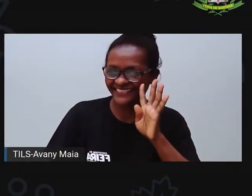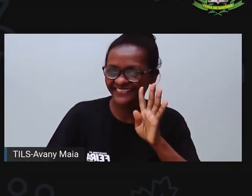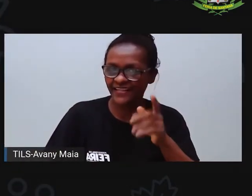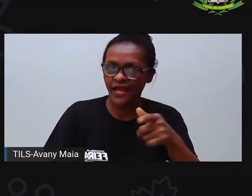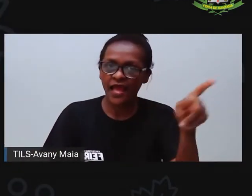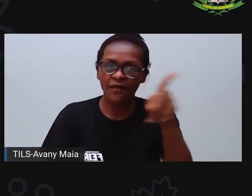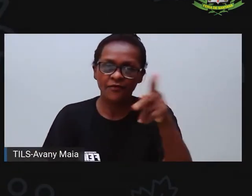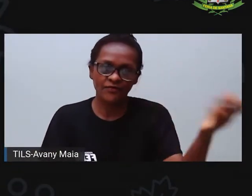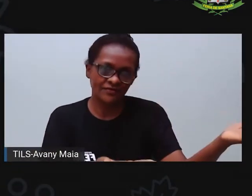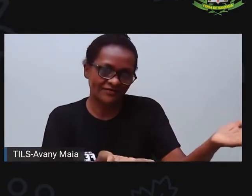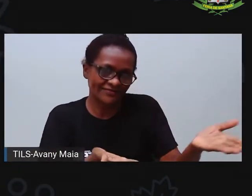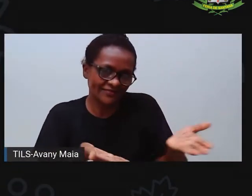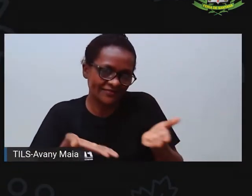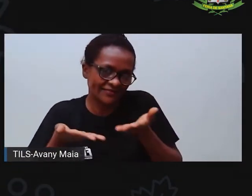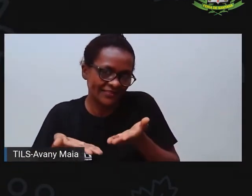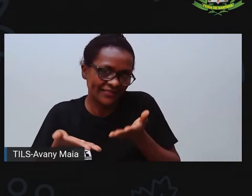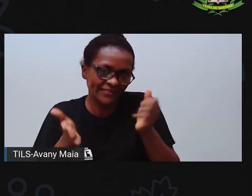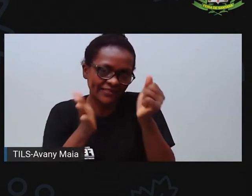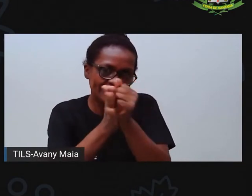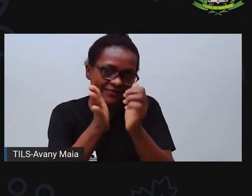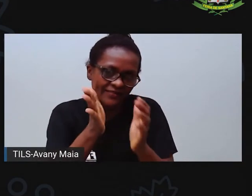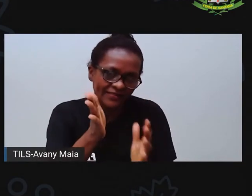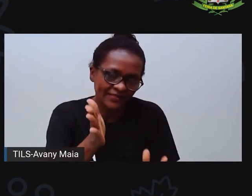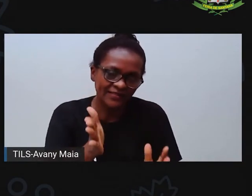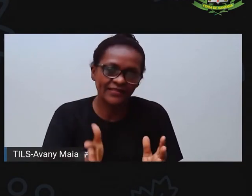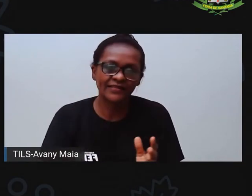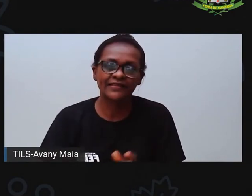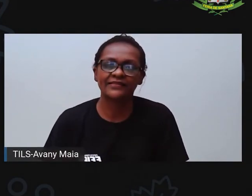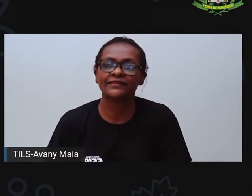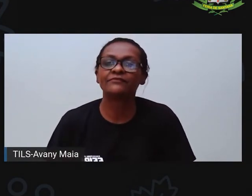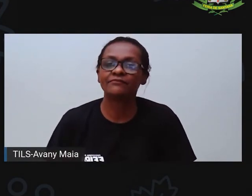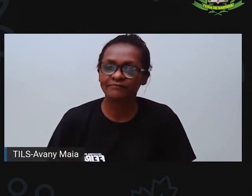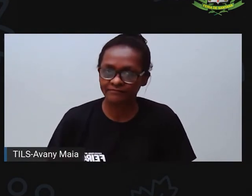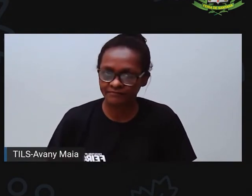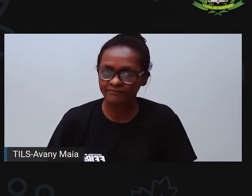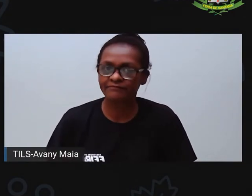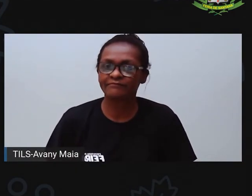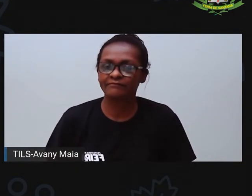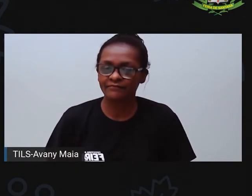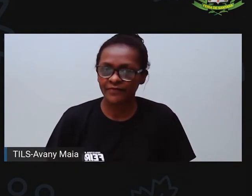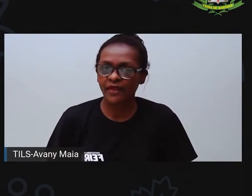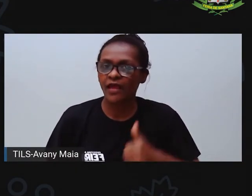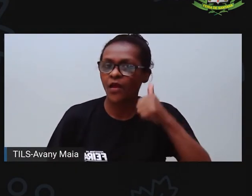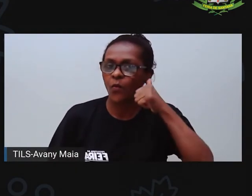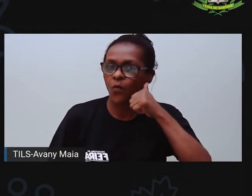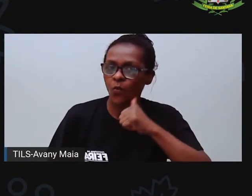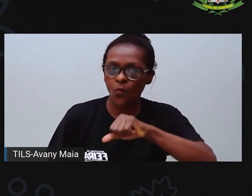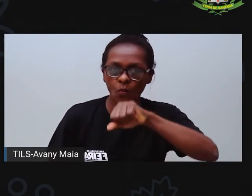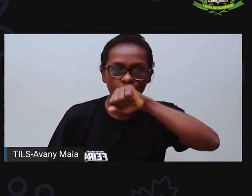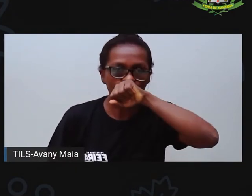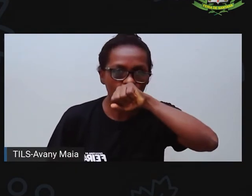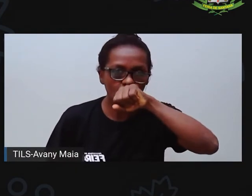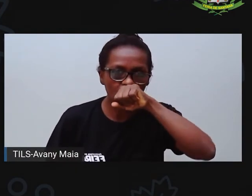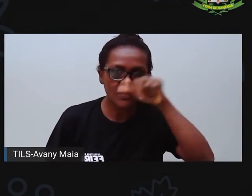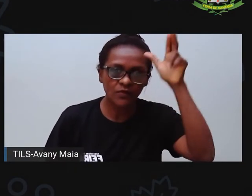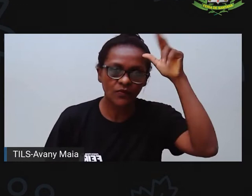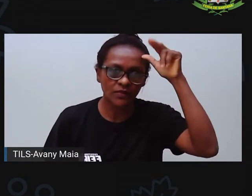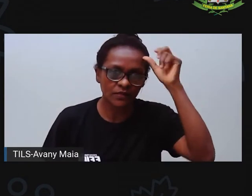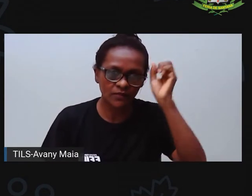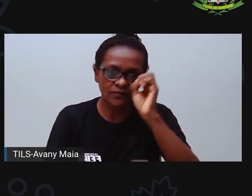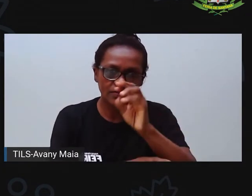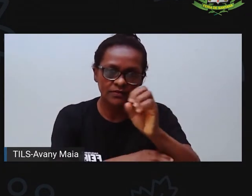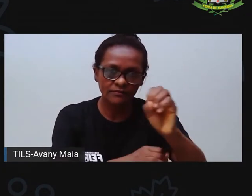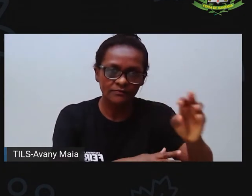a fazerem esses exercícios que a mamãe do coelhinho ensinou, né? Aquele exercício de respirar.